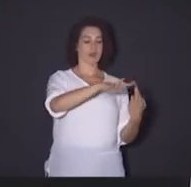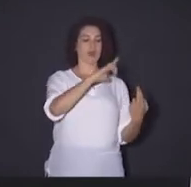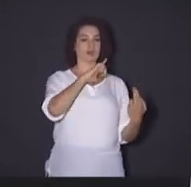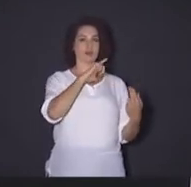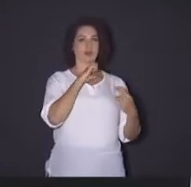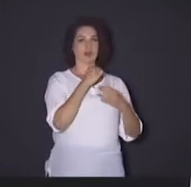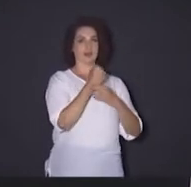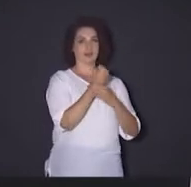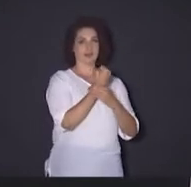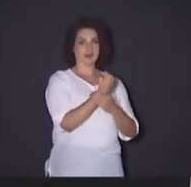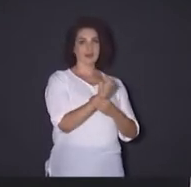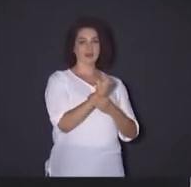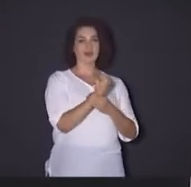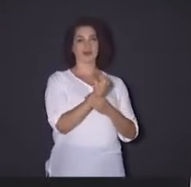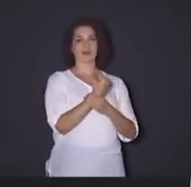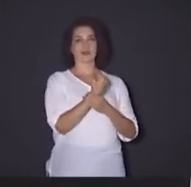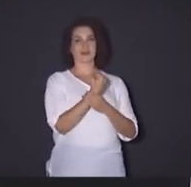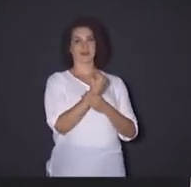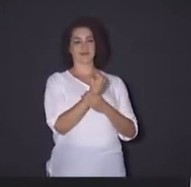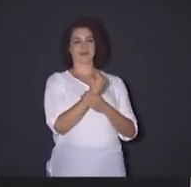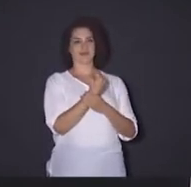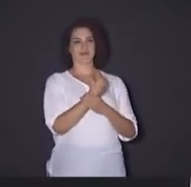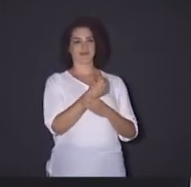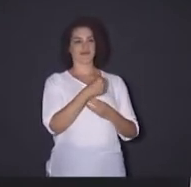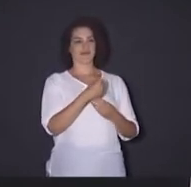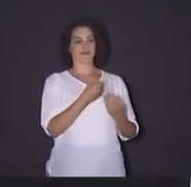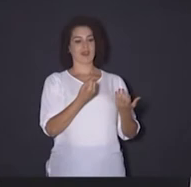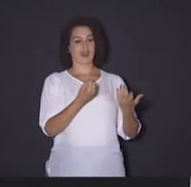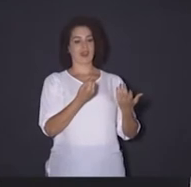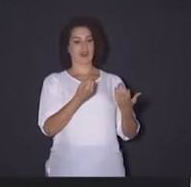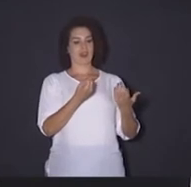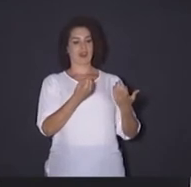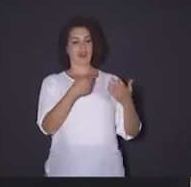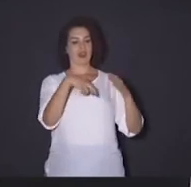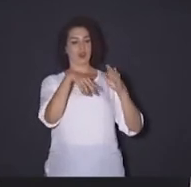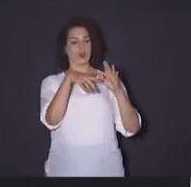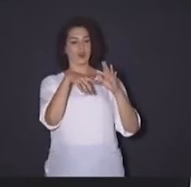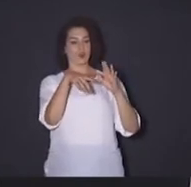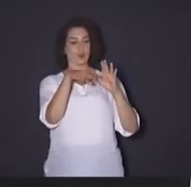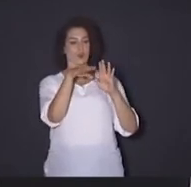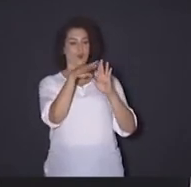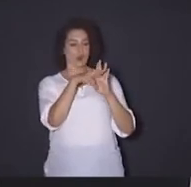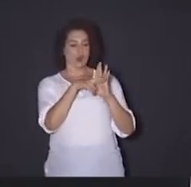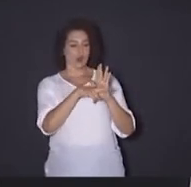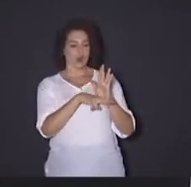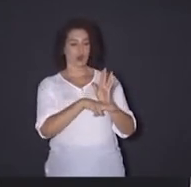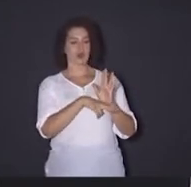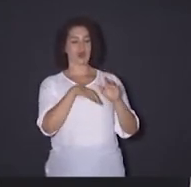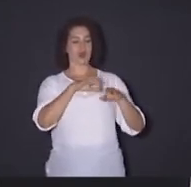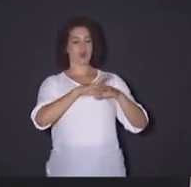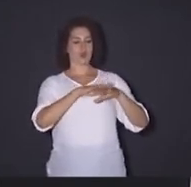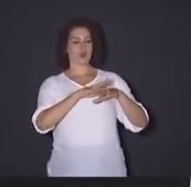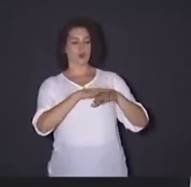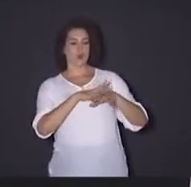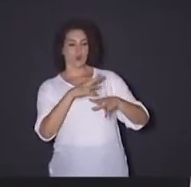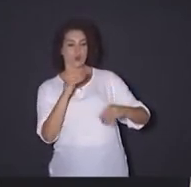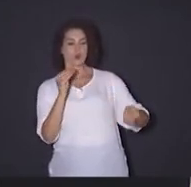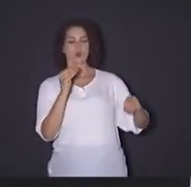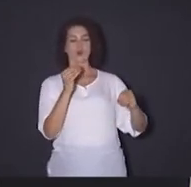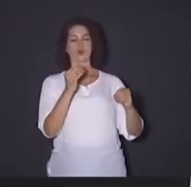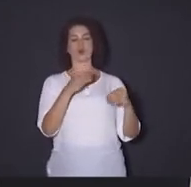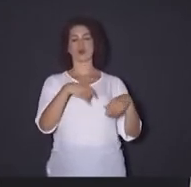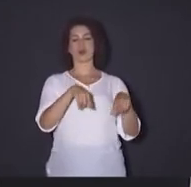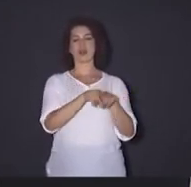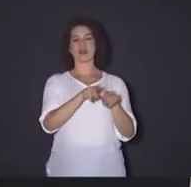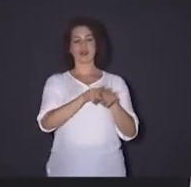uma liturgia que nos dá a saúde mental uma liturgia que cura doenças e que traz ao mesmo tempo